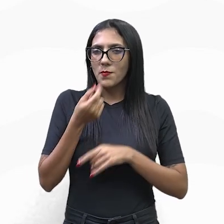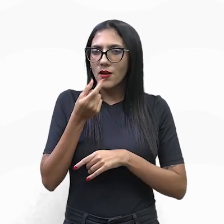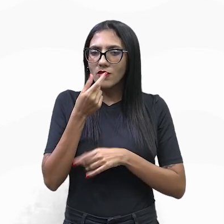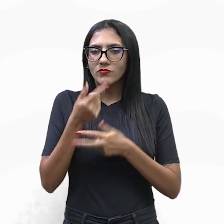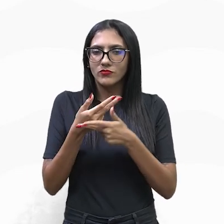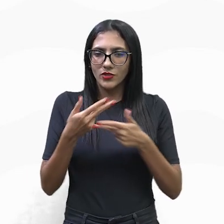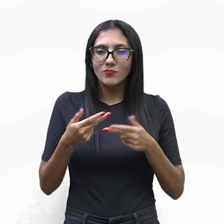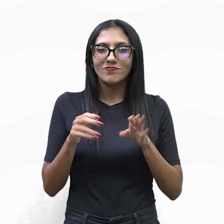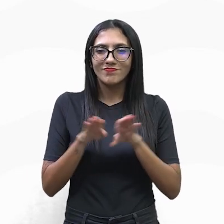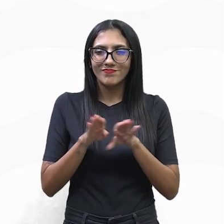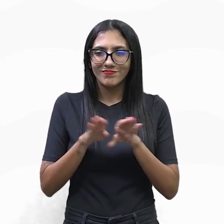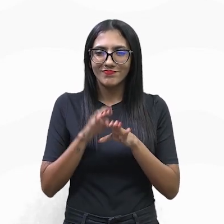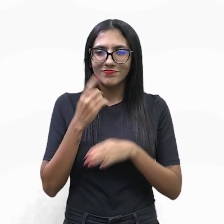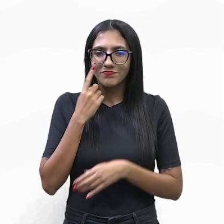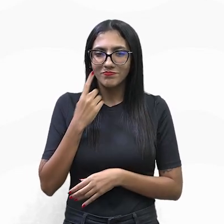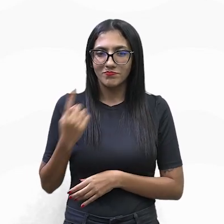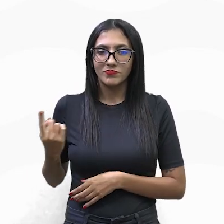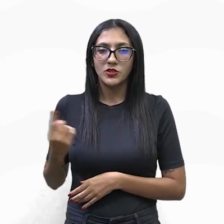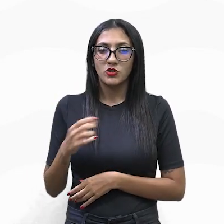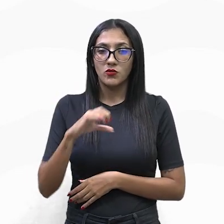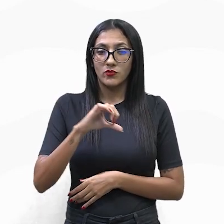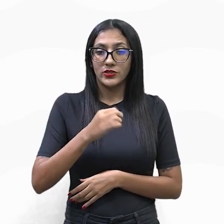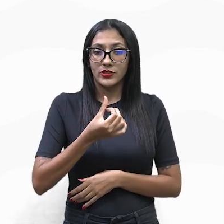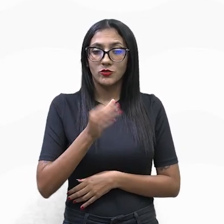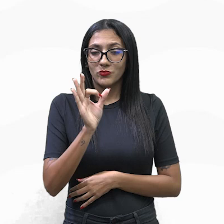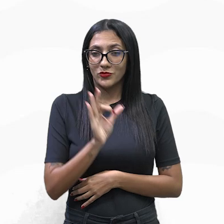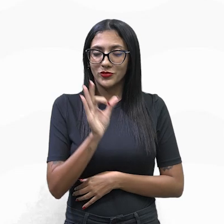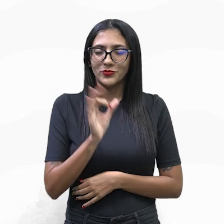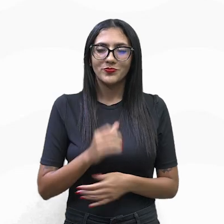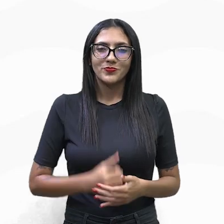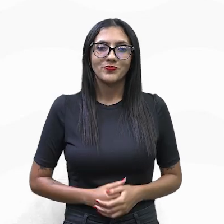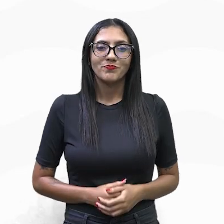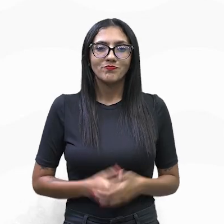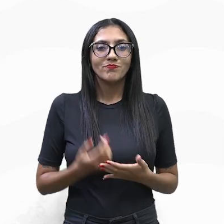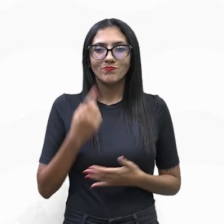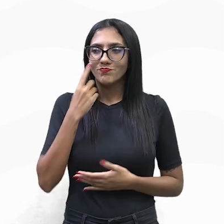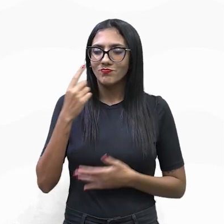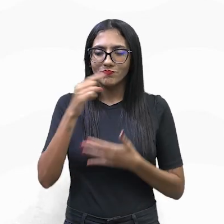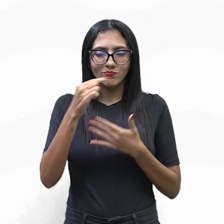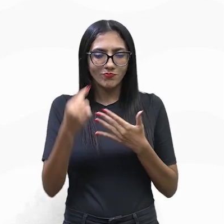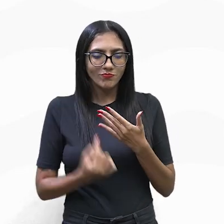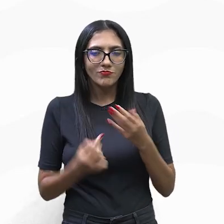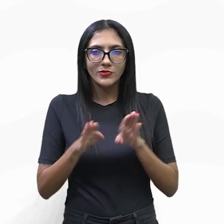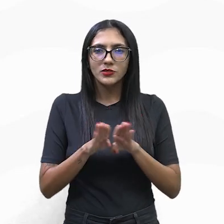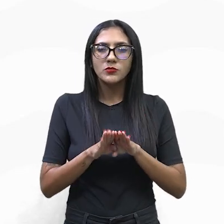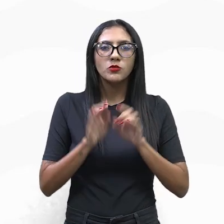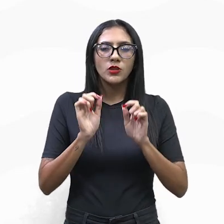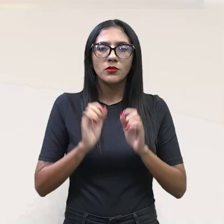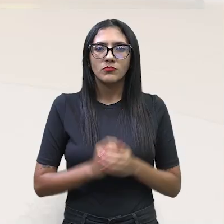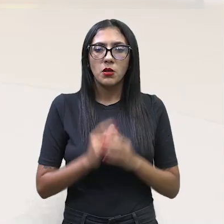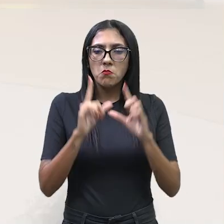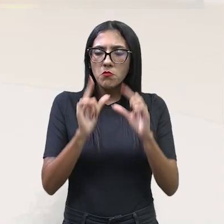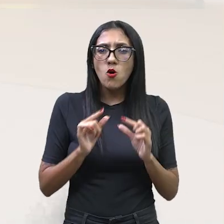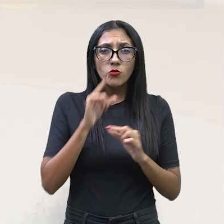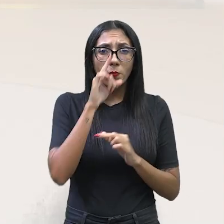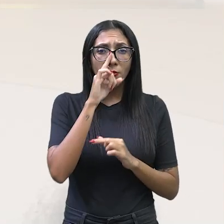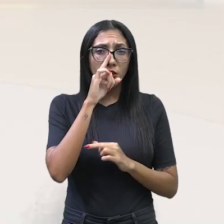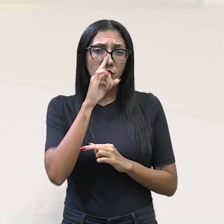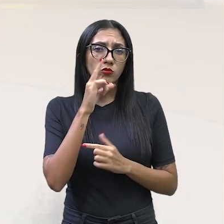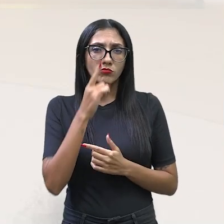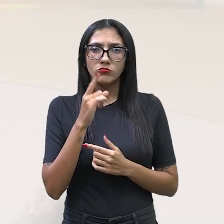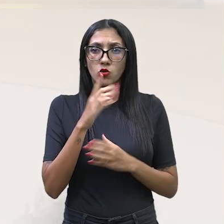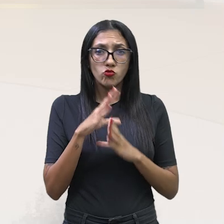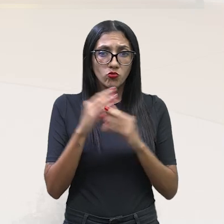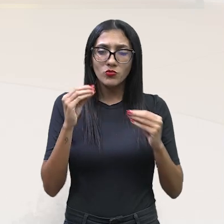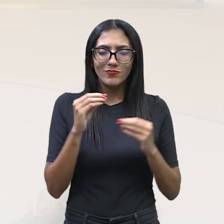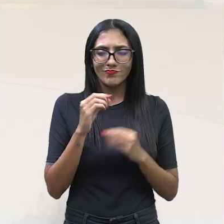aí, 96% de chances também de não sofrer automação. Então, por isso, essas são as profissões com menor risco de automação na próxima